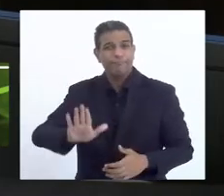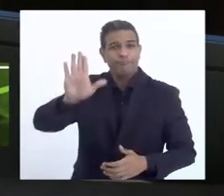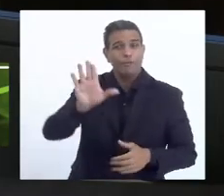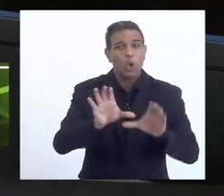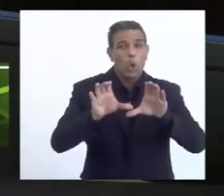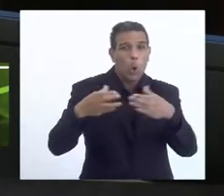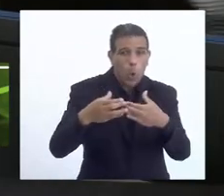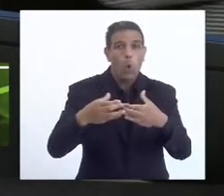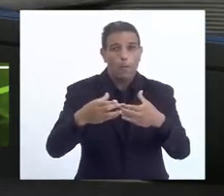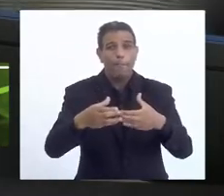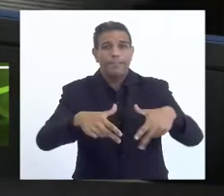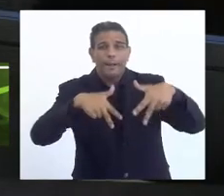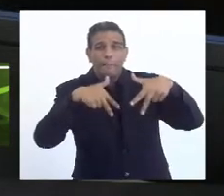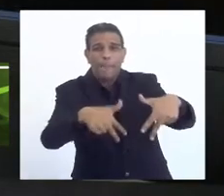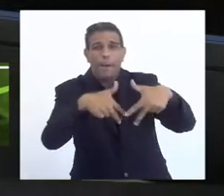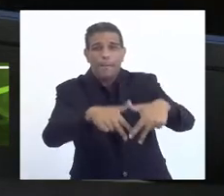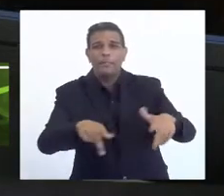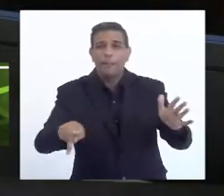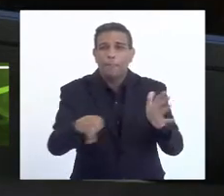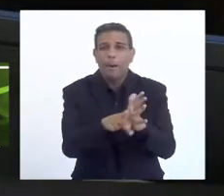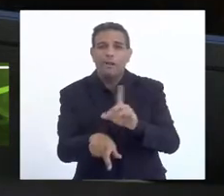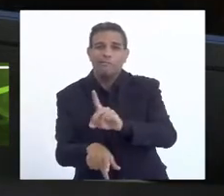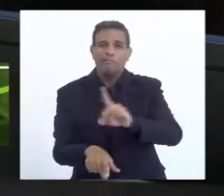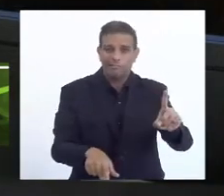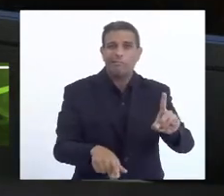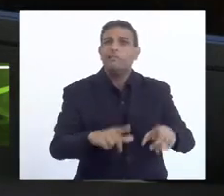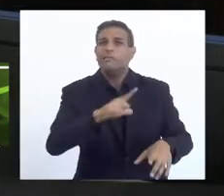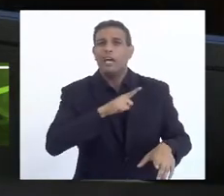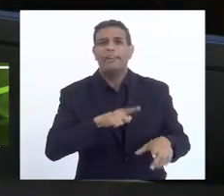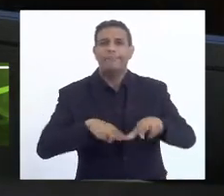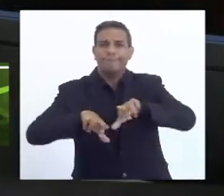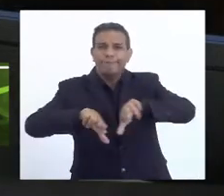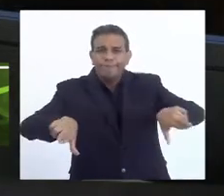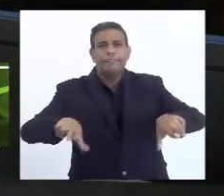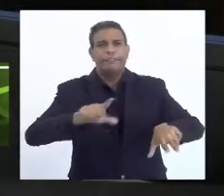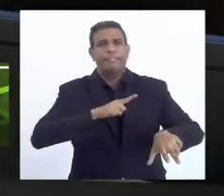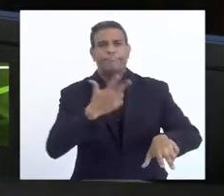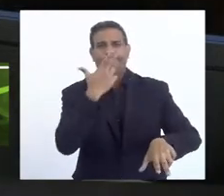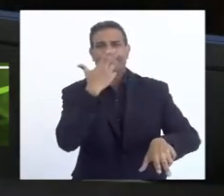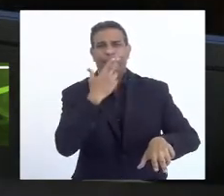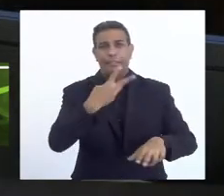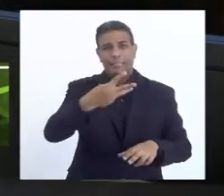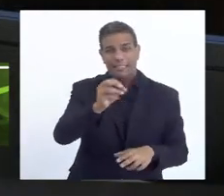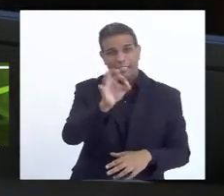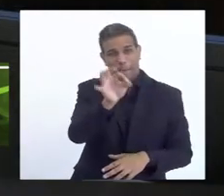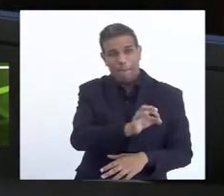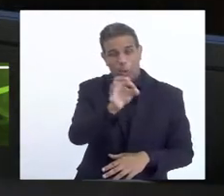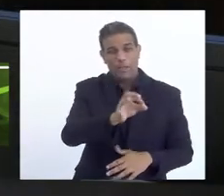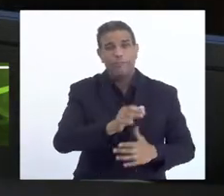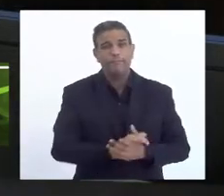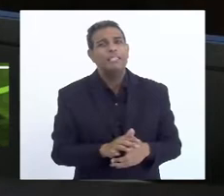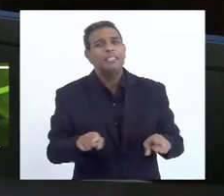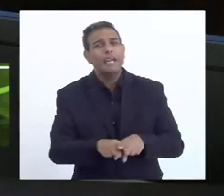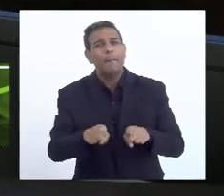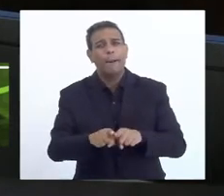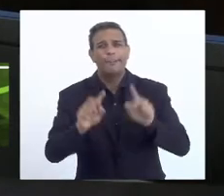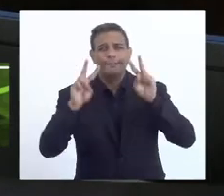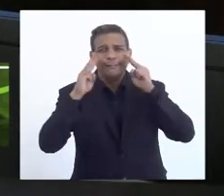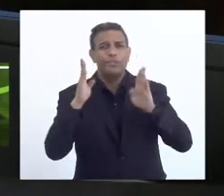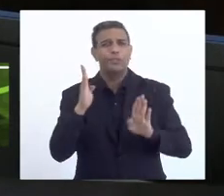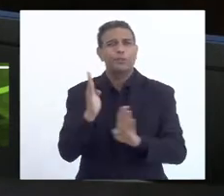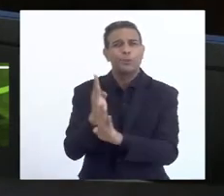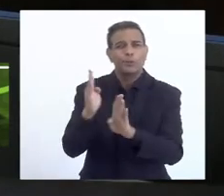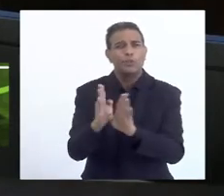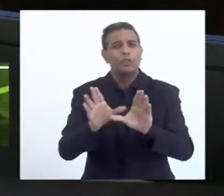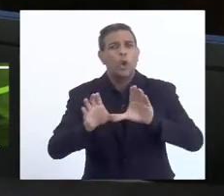grupos de militantes de partidos políticos adversários, isso representa 30%, também foram identificados